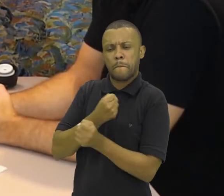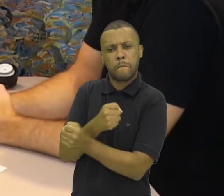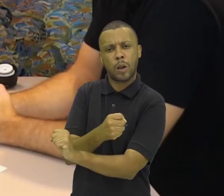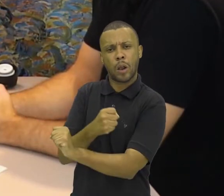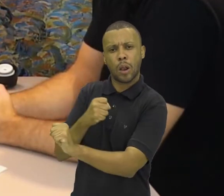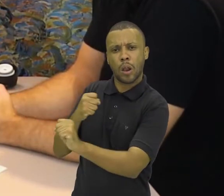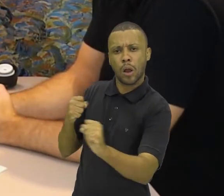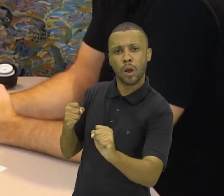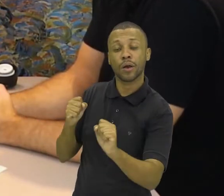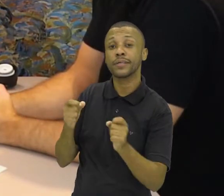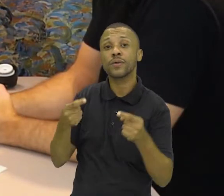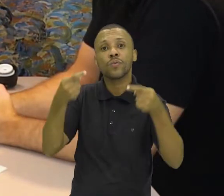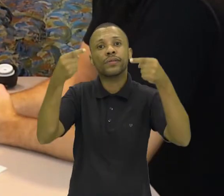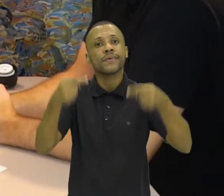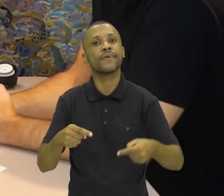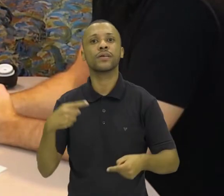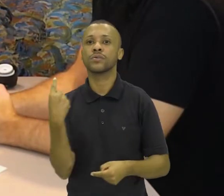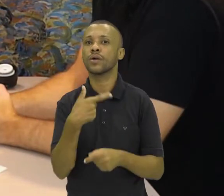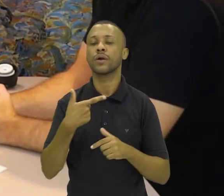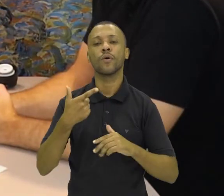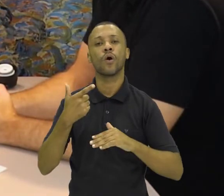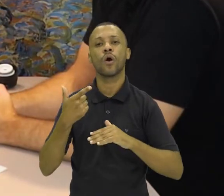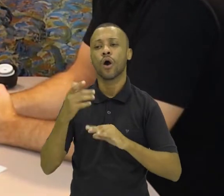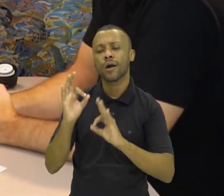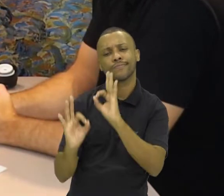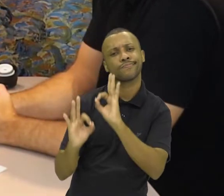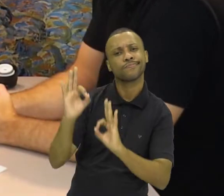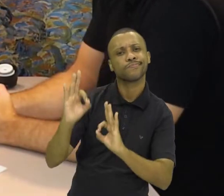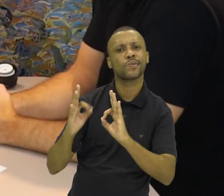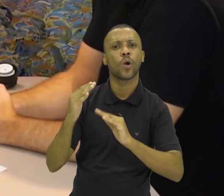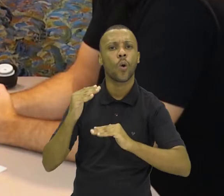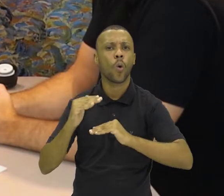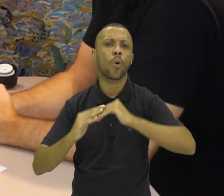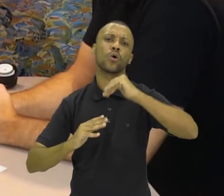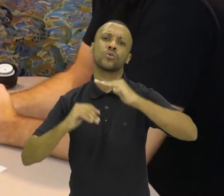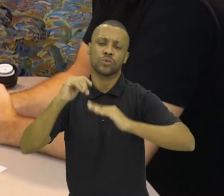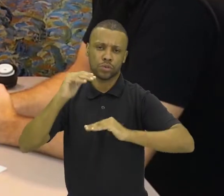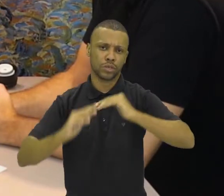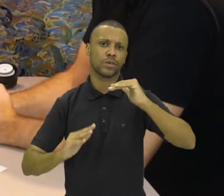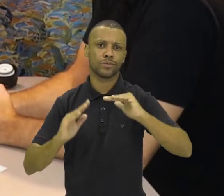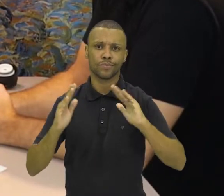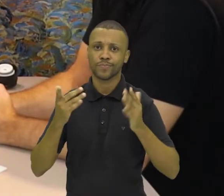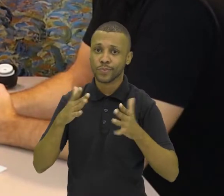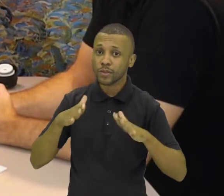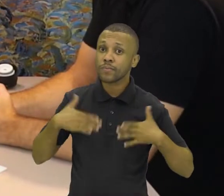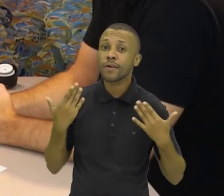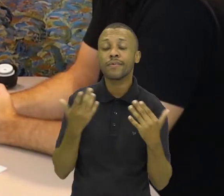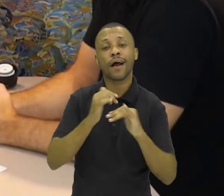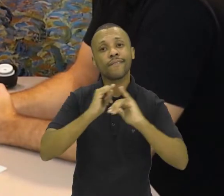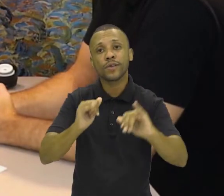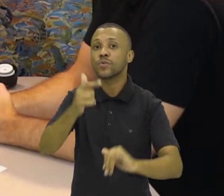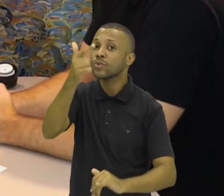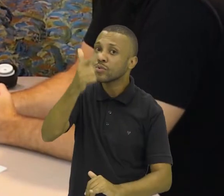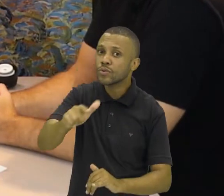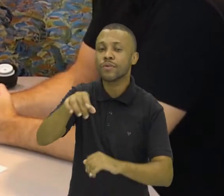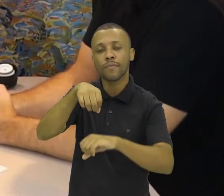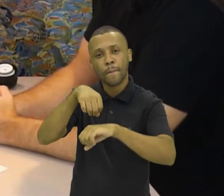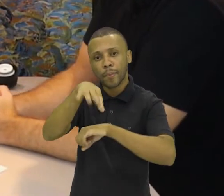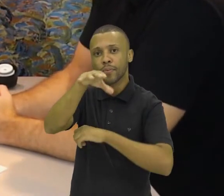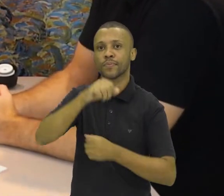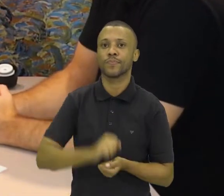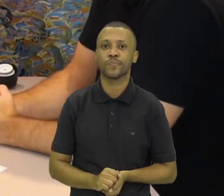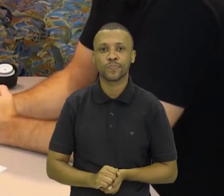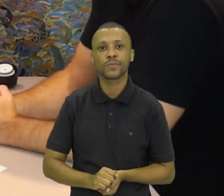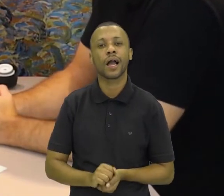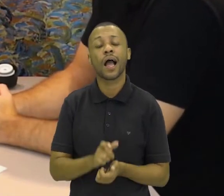fazer isso, e esse é um desafio que nós estamos nos submetendo daqui a pouco, não vou falar nada, isso vai ser surpresa. E você que está nos assistindo, de novo, vou